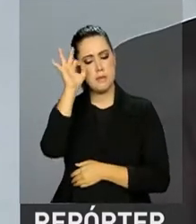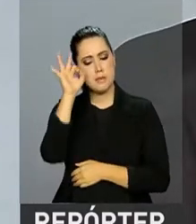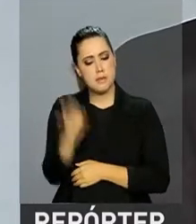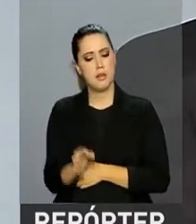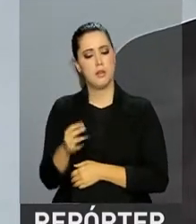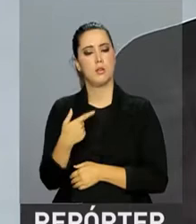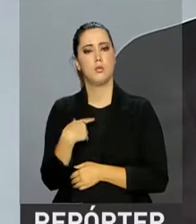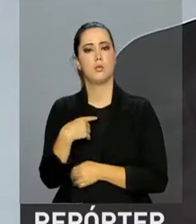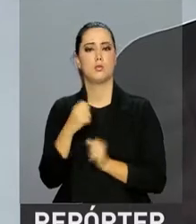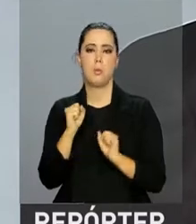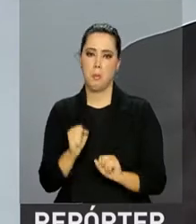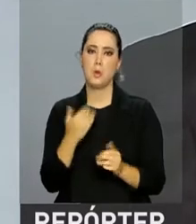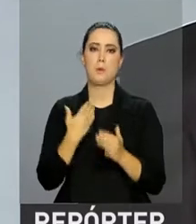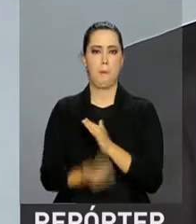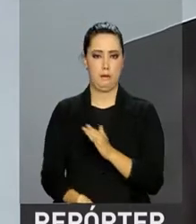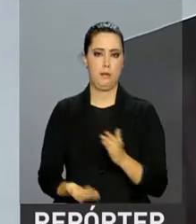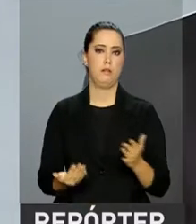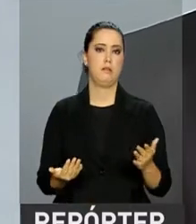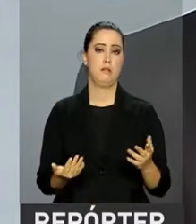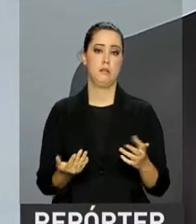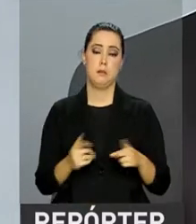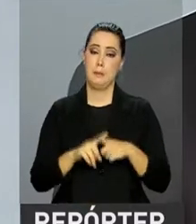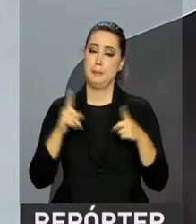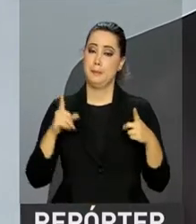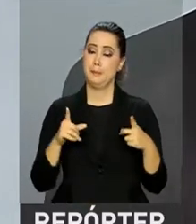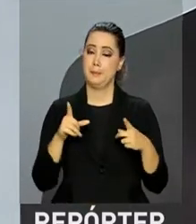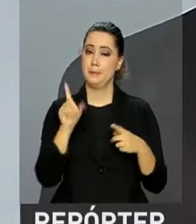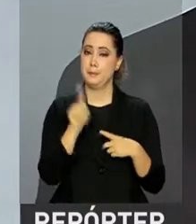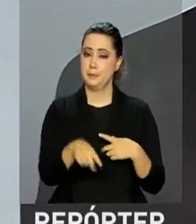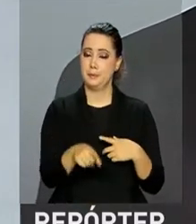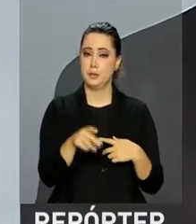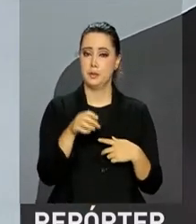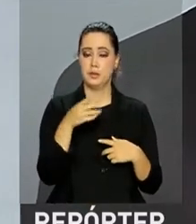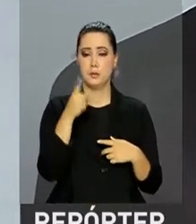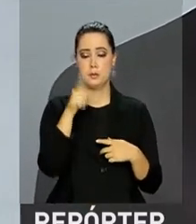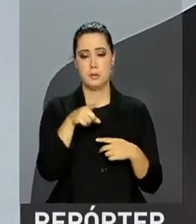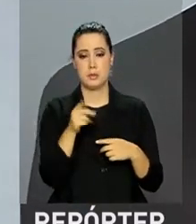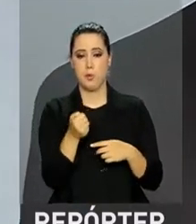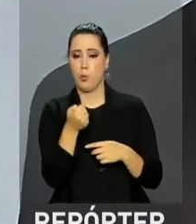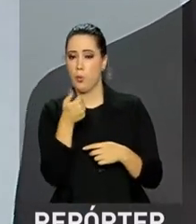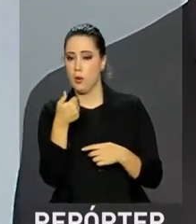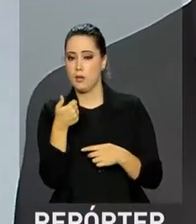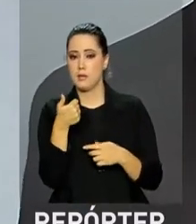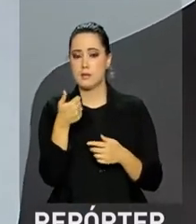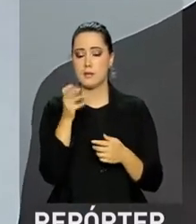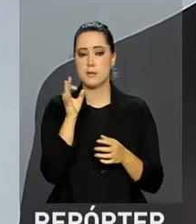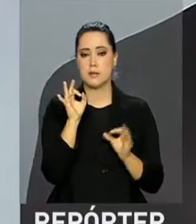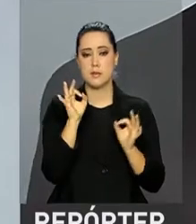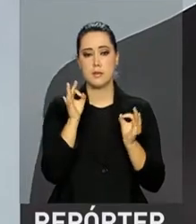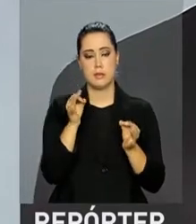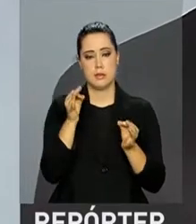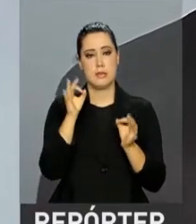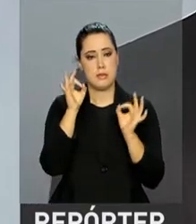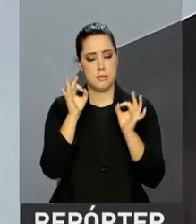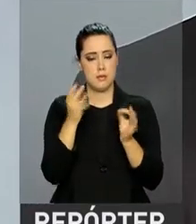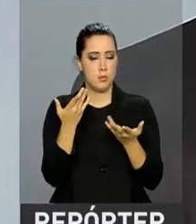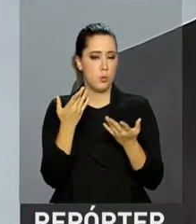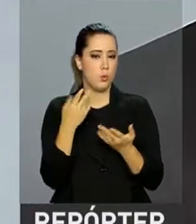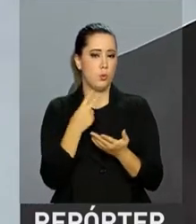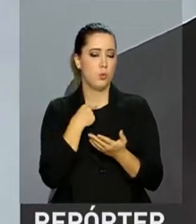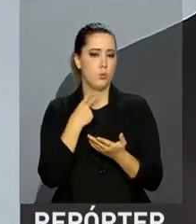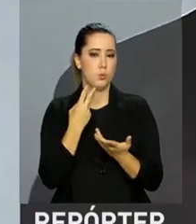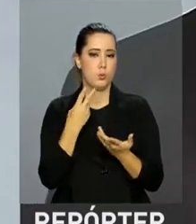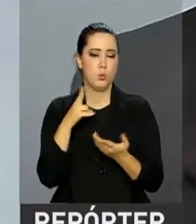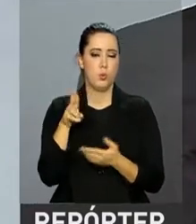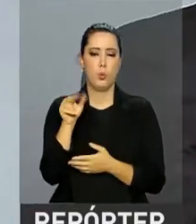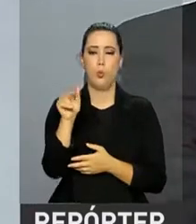que não ganhe essa ação que não vençam mas é muito improvável quase impossível que efetivamente percam que tenha que despender qualquer